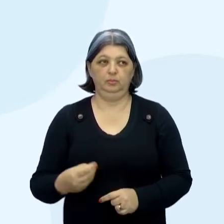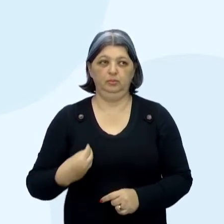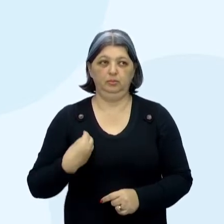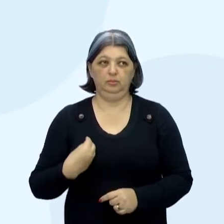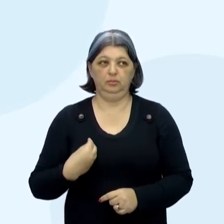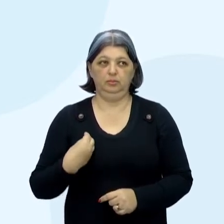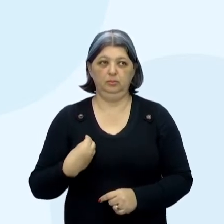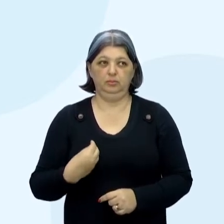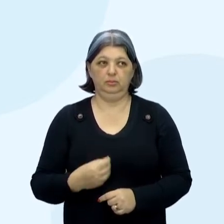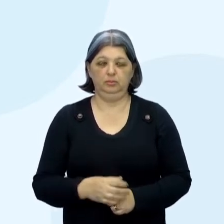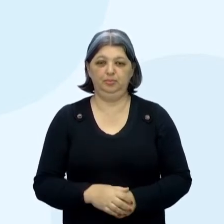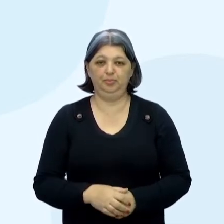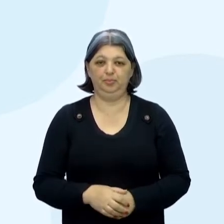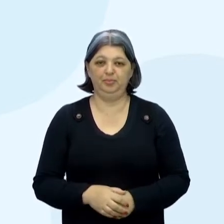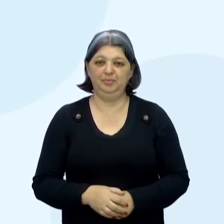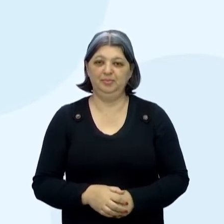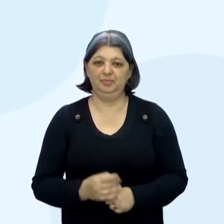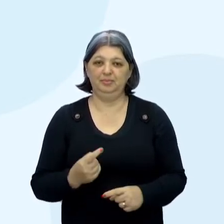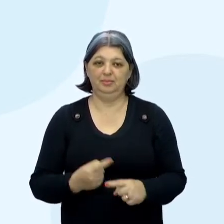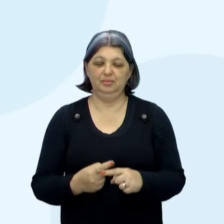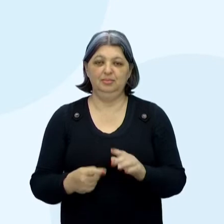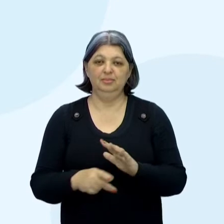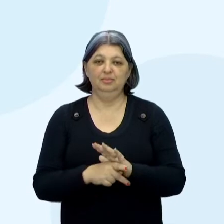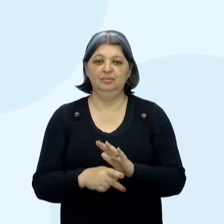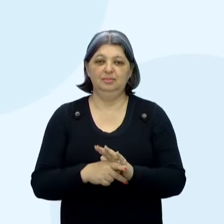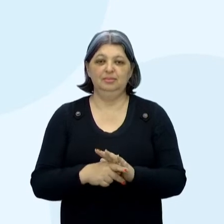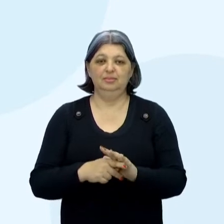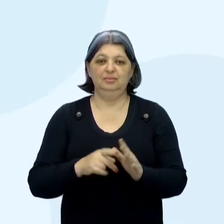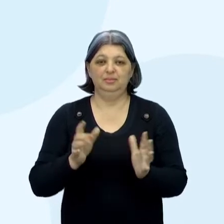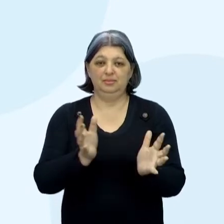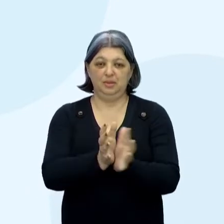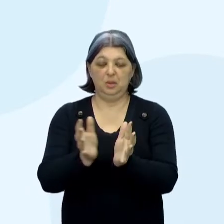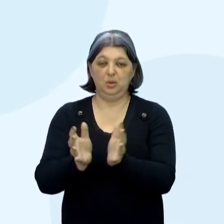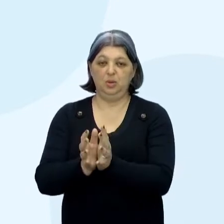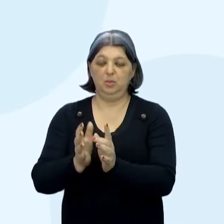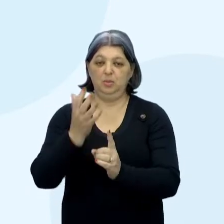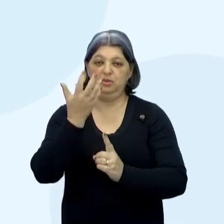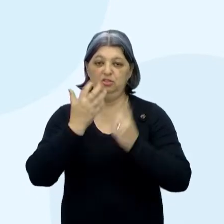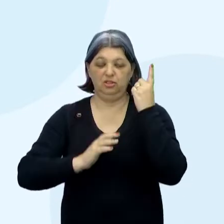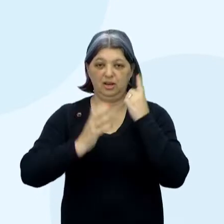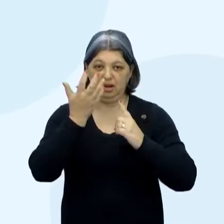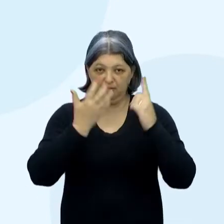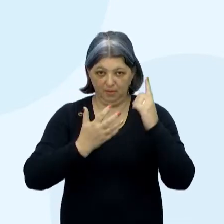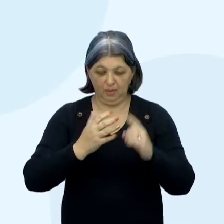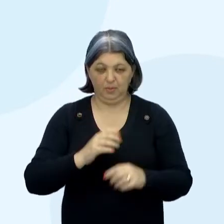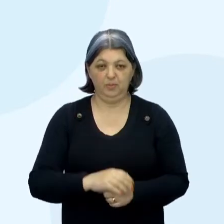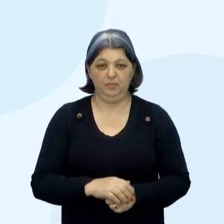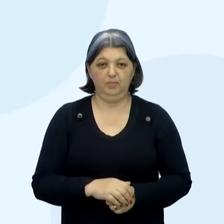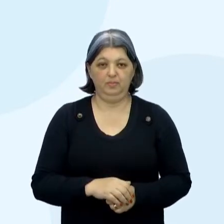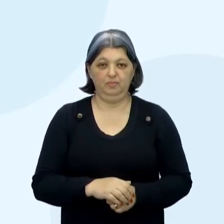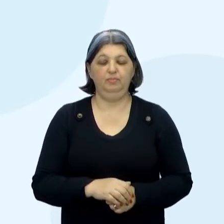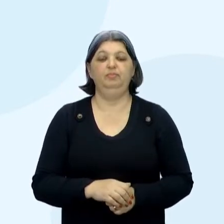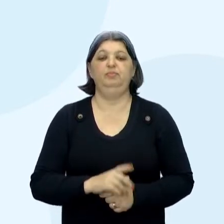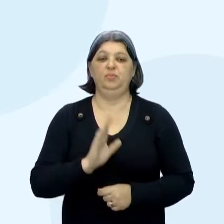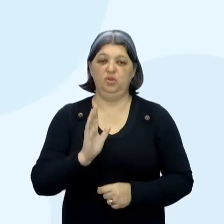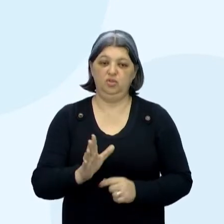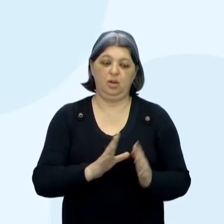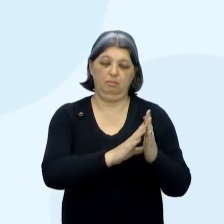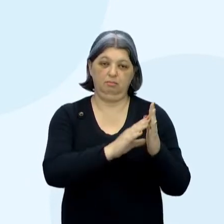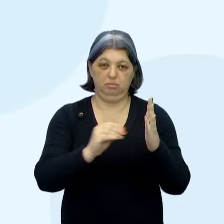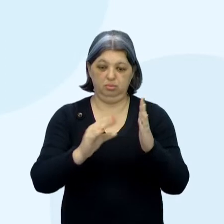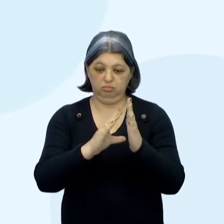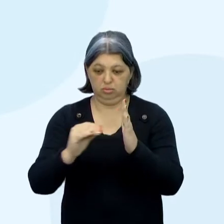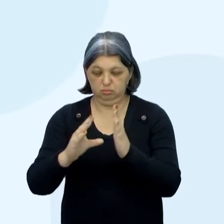aí situações de bailes carnavalescos bastante clonados